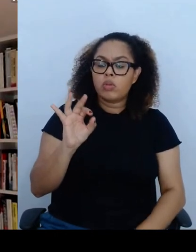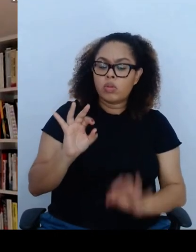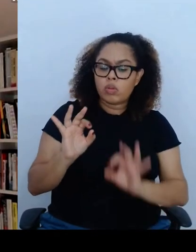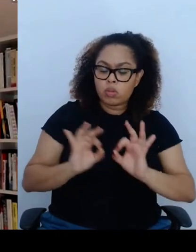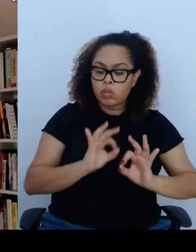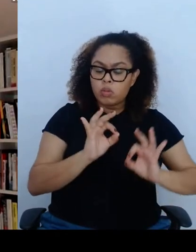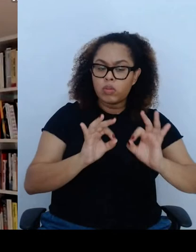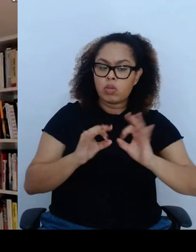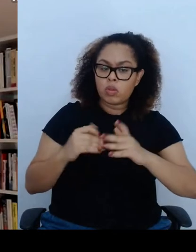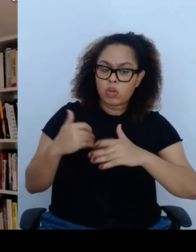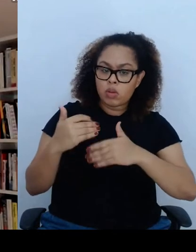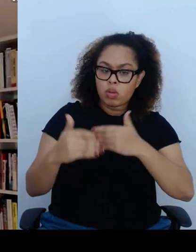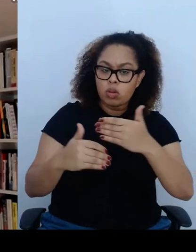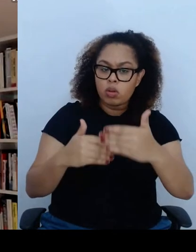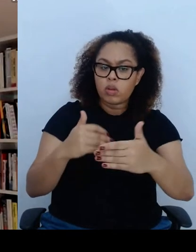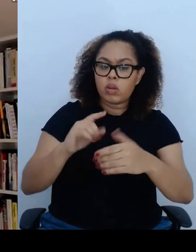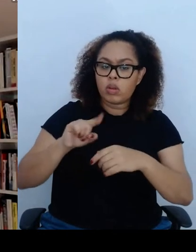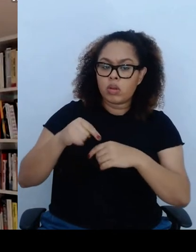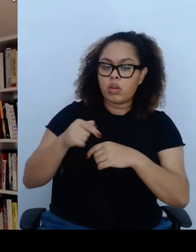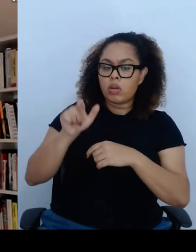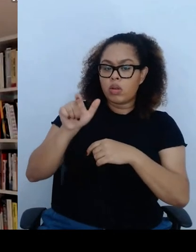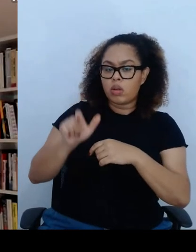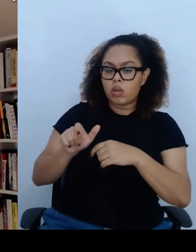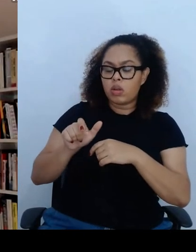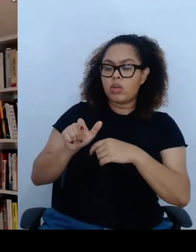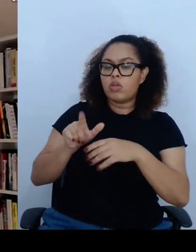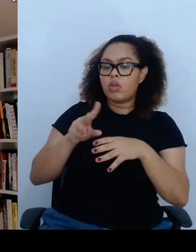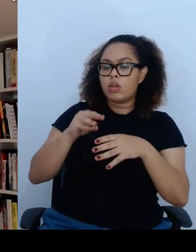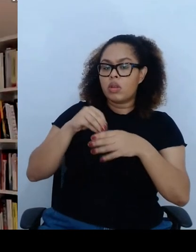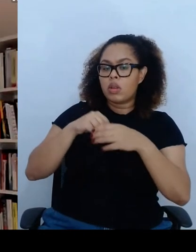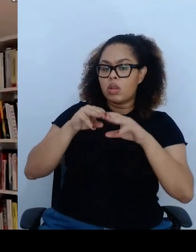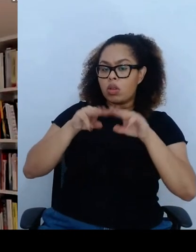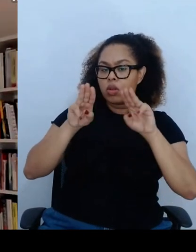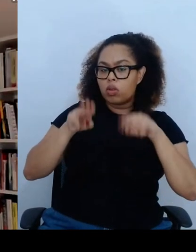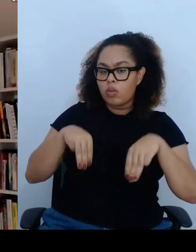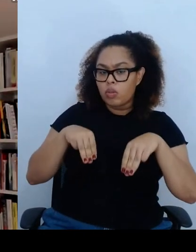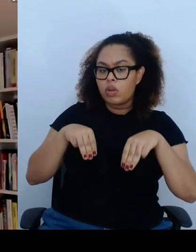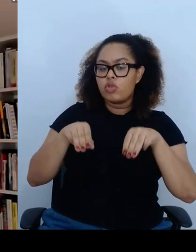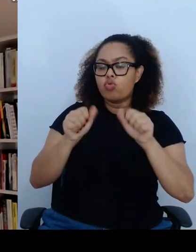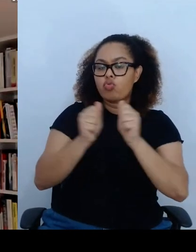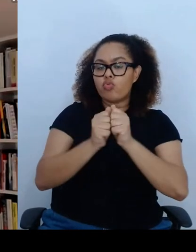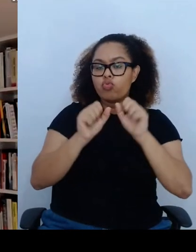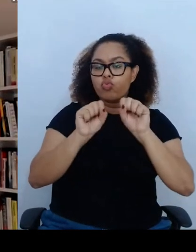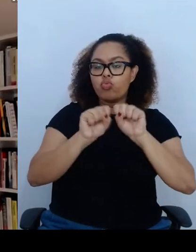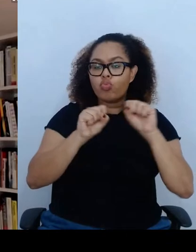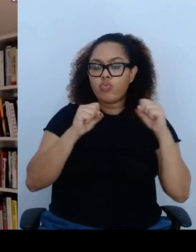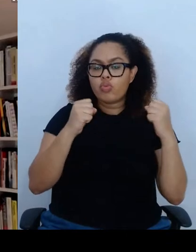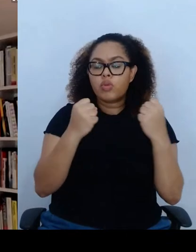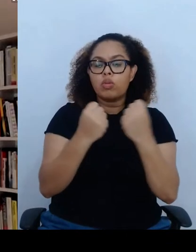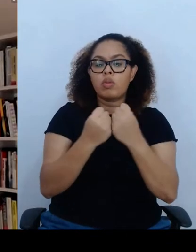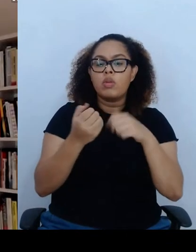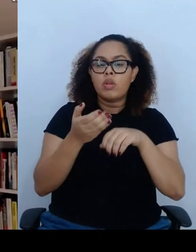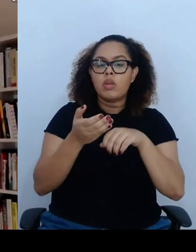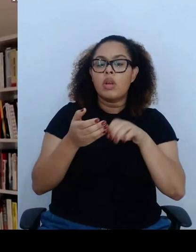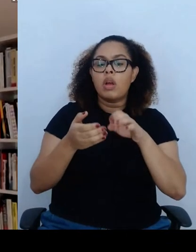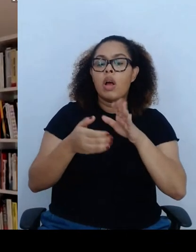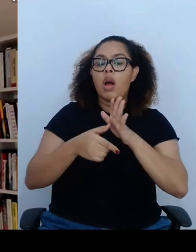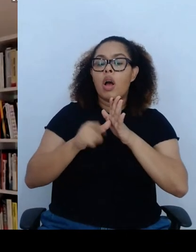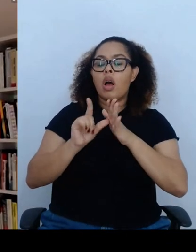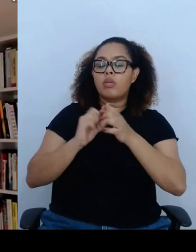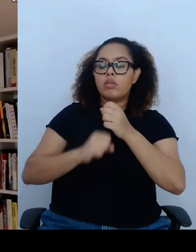ocasião da amostra do kogam que está hoje no museu né com um seminário também organizado um antes um ano antes da